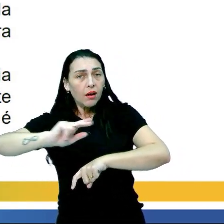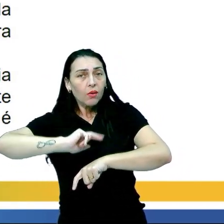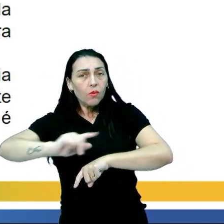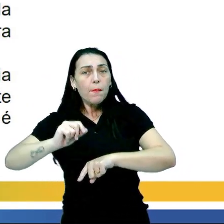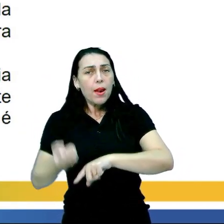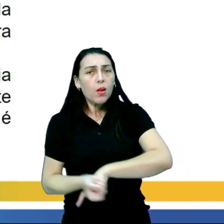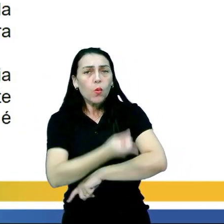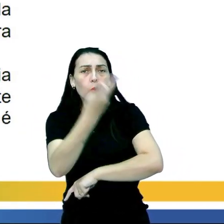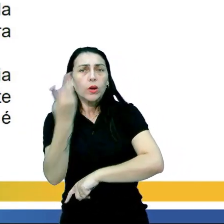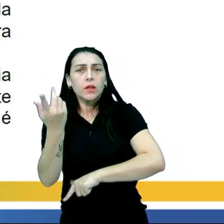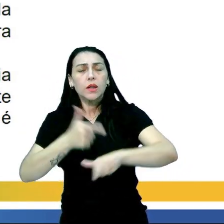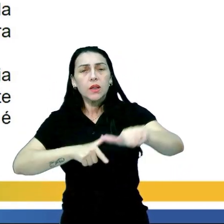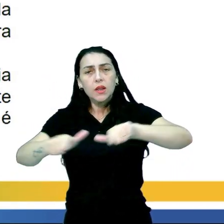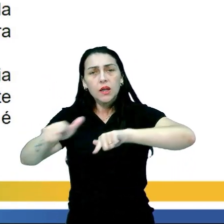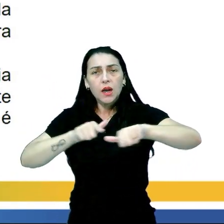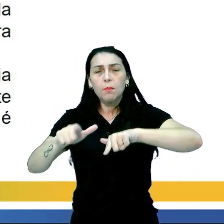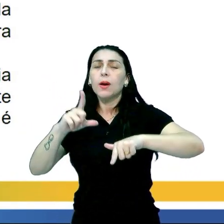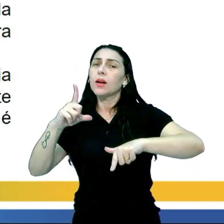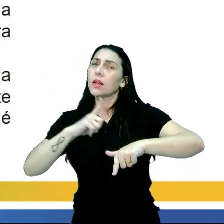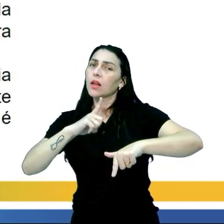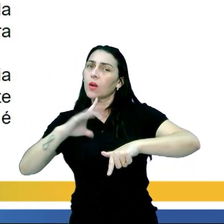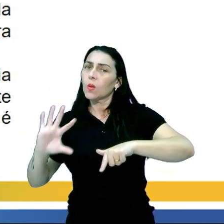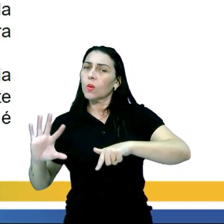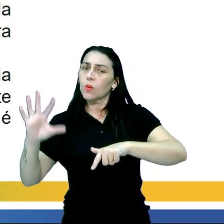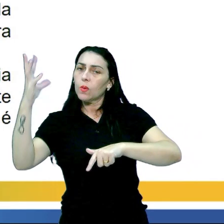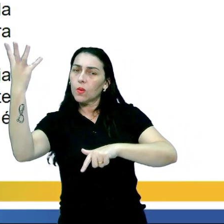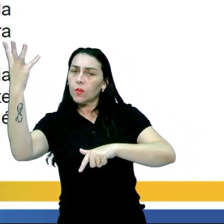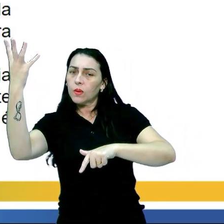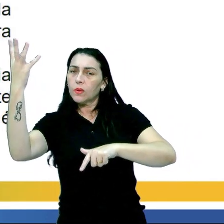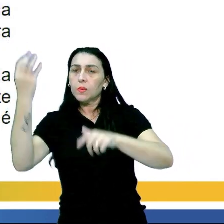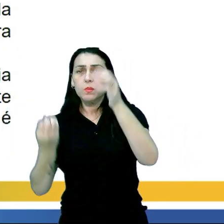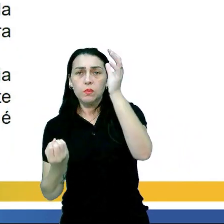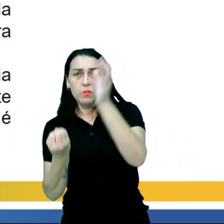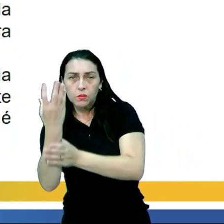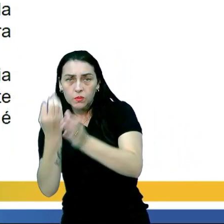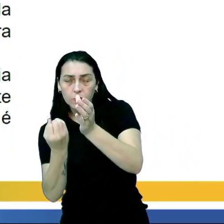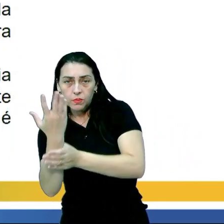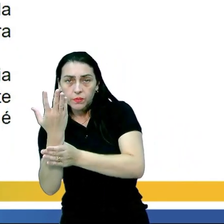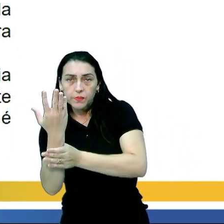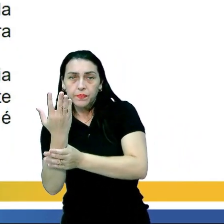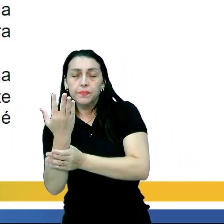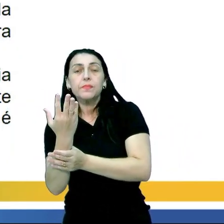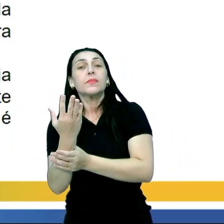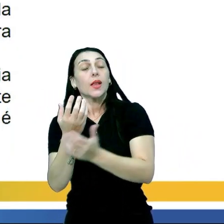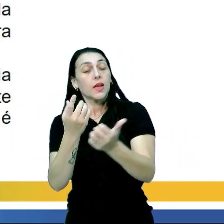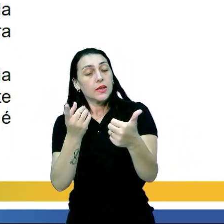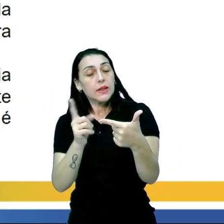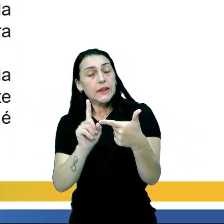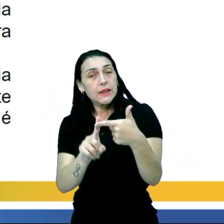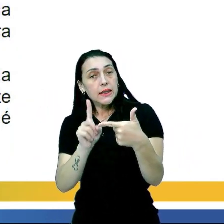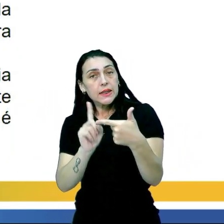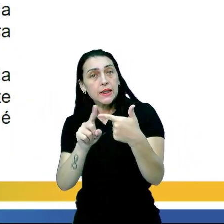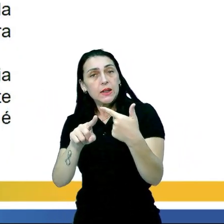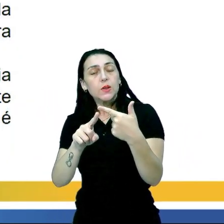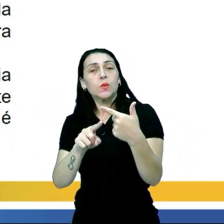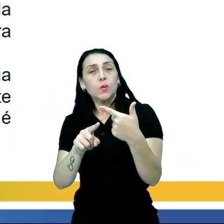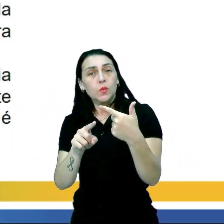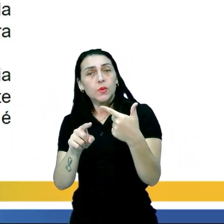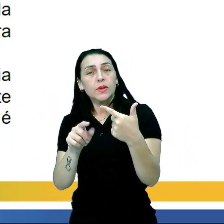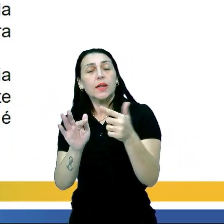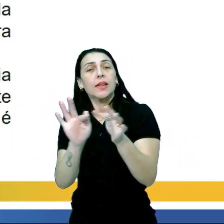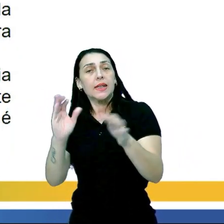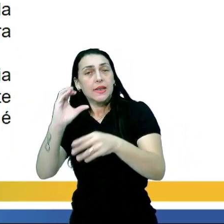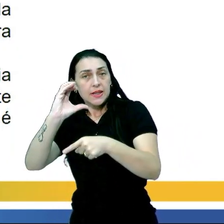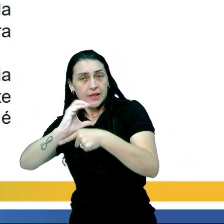pela quantidade de trabalho necessária para a sua produção, para produzi-la. Então, essa segunda metade dessa